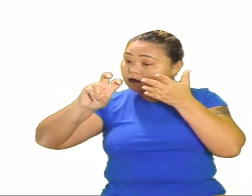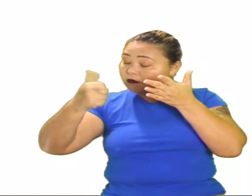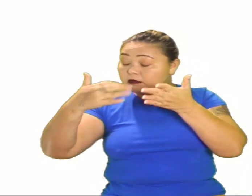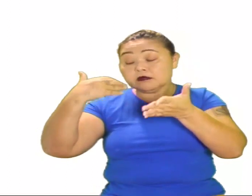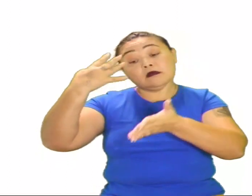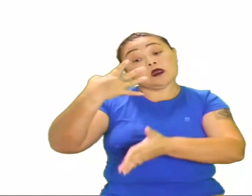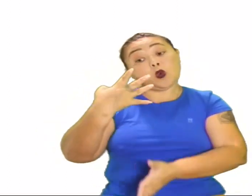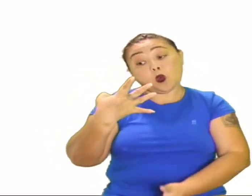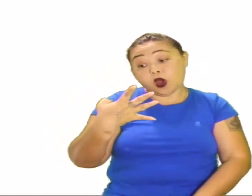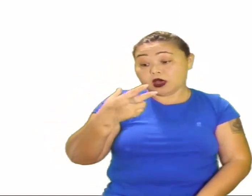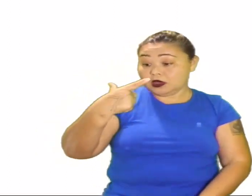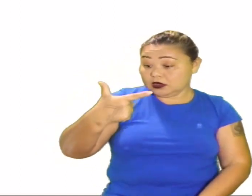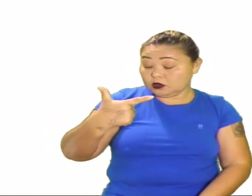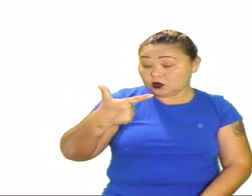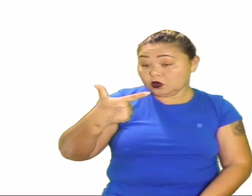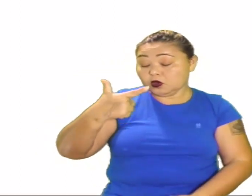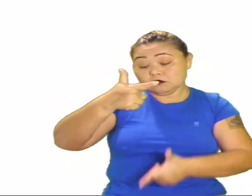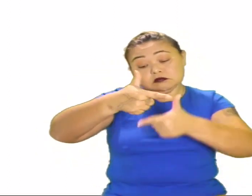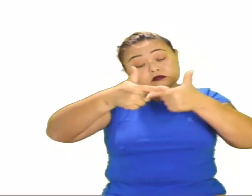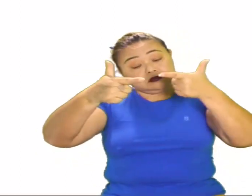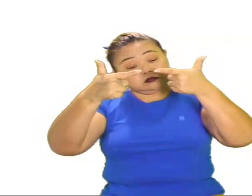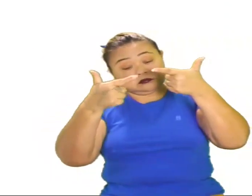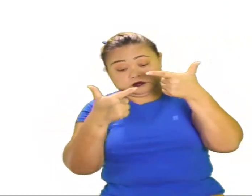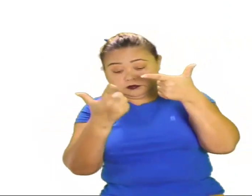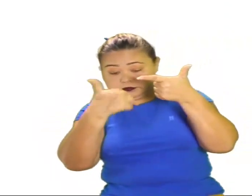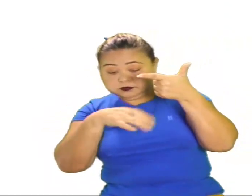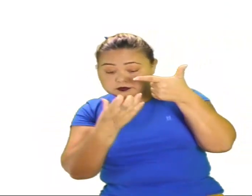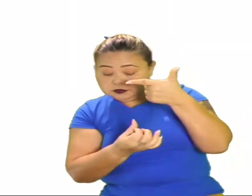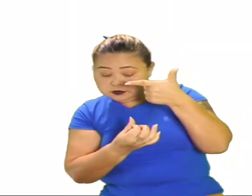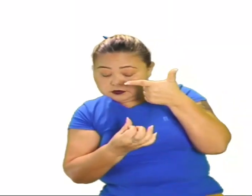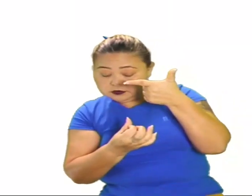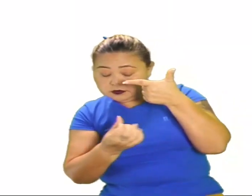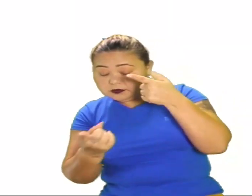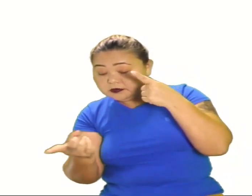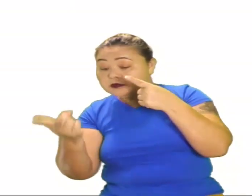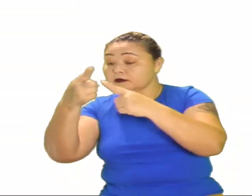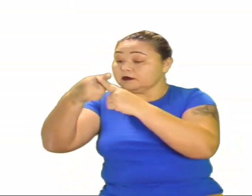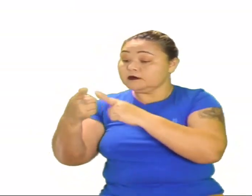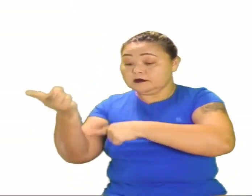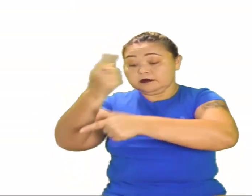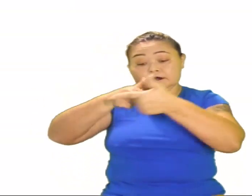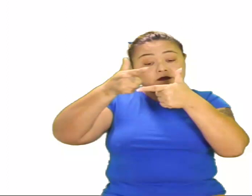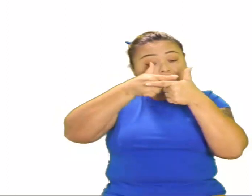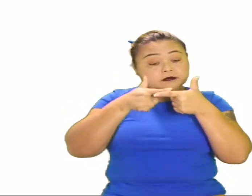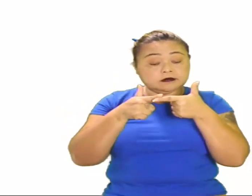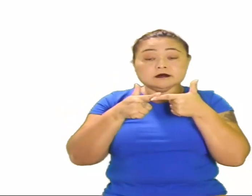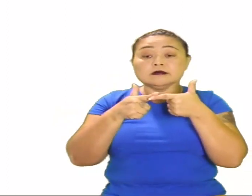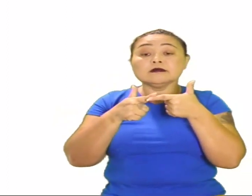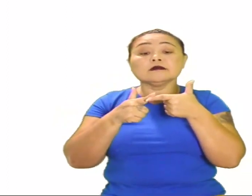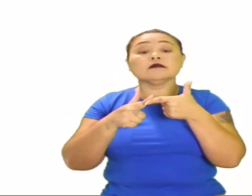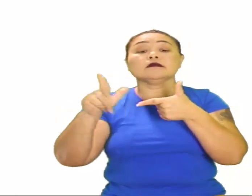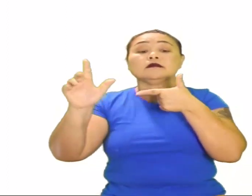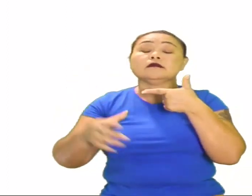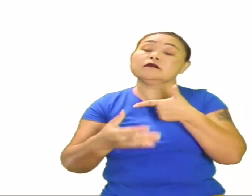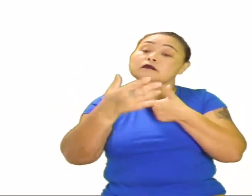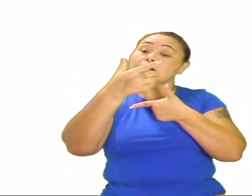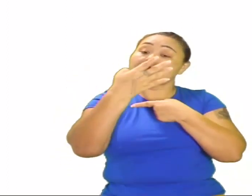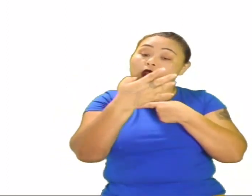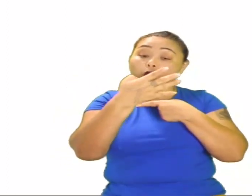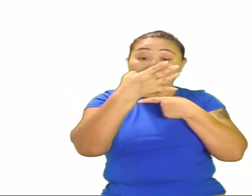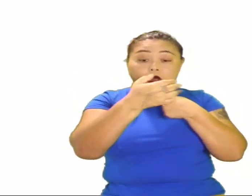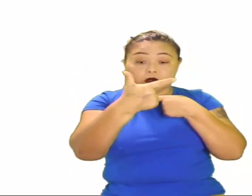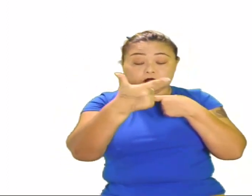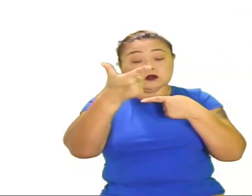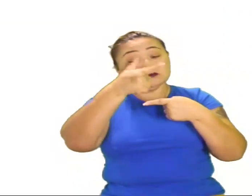42. 42, que eu já vou dividir por 6, 6, porque está multiplicando, vai passar dividindo. 42 por 6, na tabuada